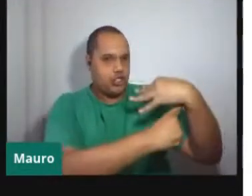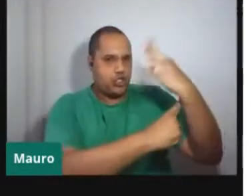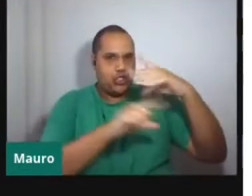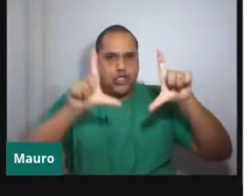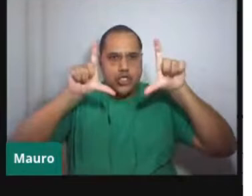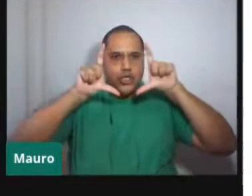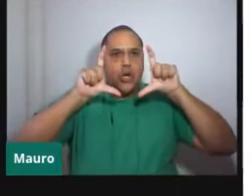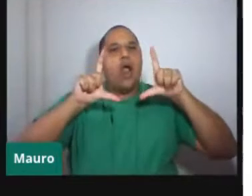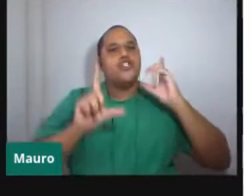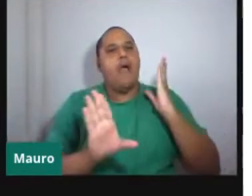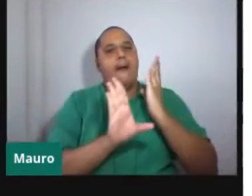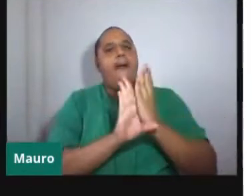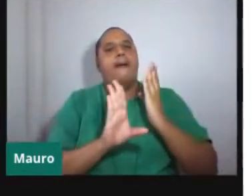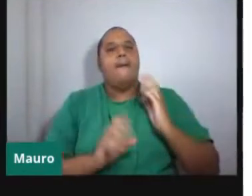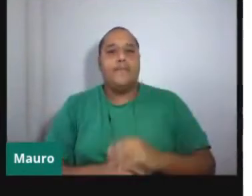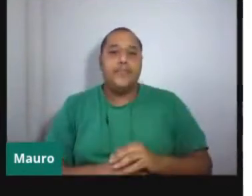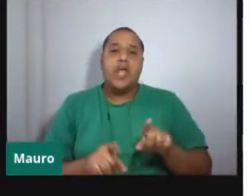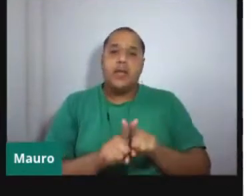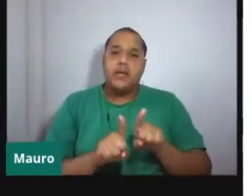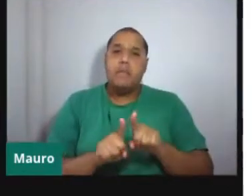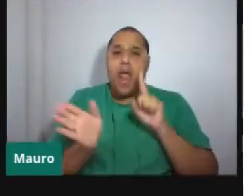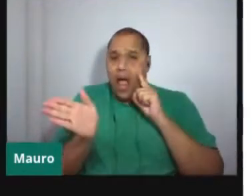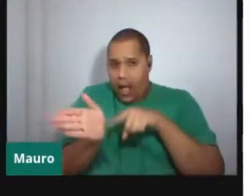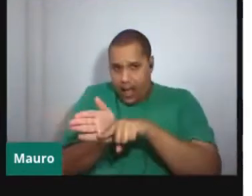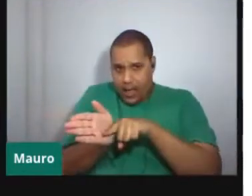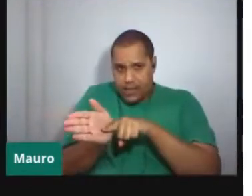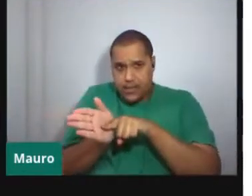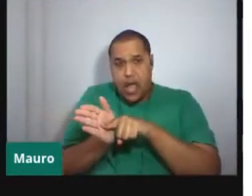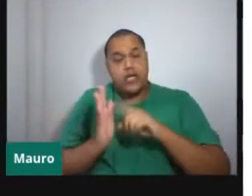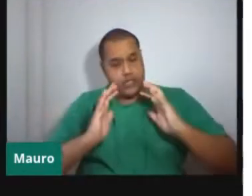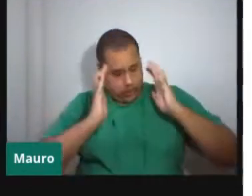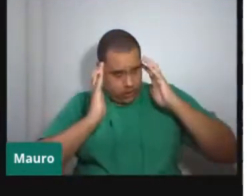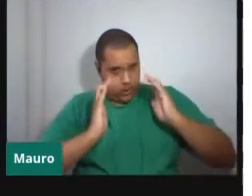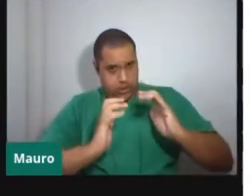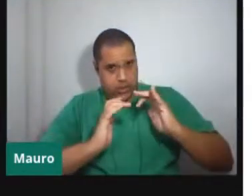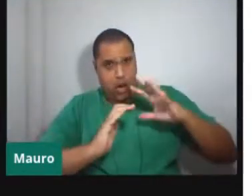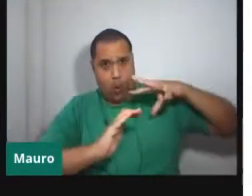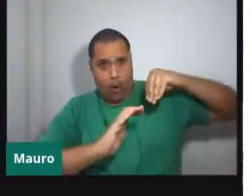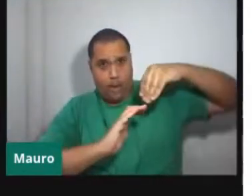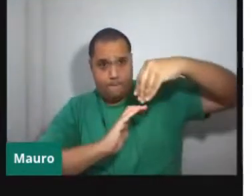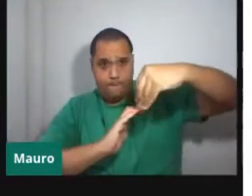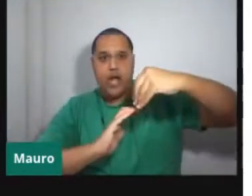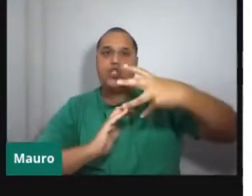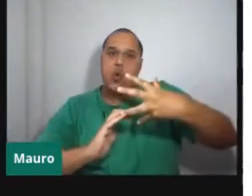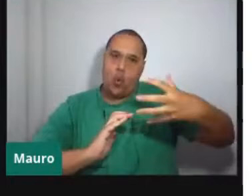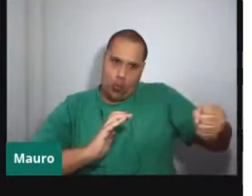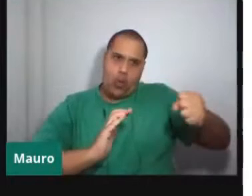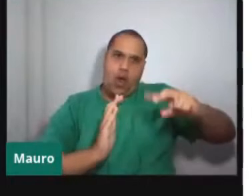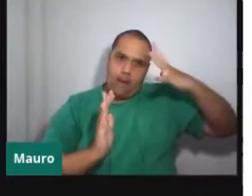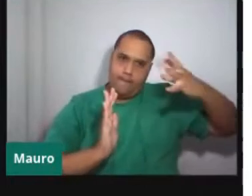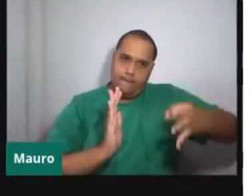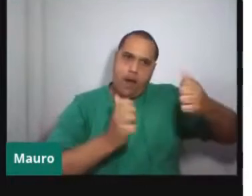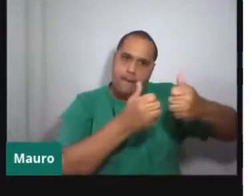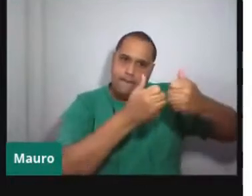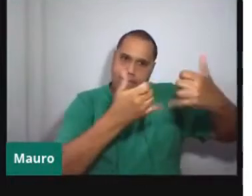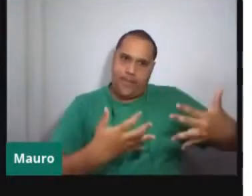objetos, de dígitos e análise de neuroimagem, que é o que a gente vai falar agora. Na verdade, ela é considerada pelo Fórum Econômico Mundial